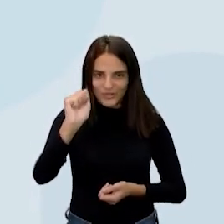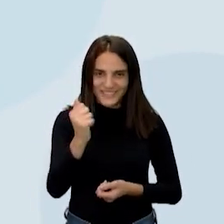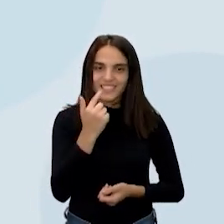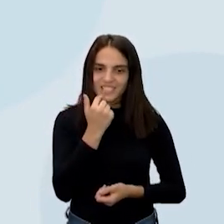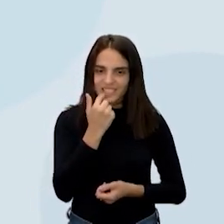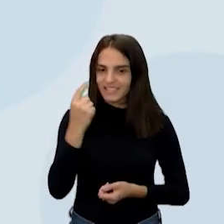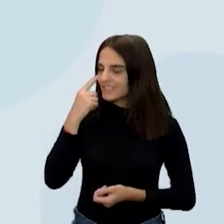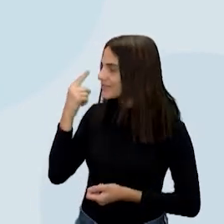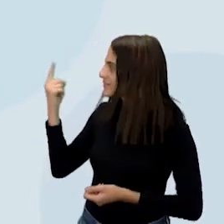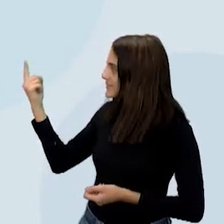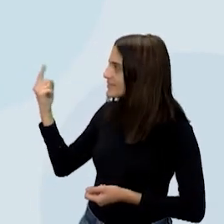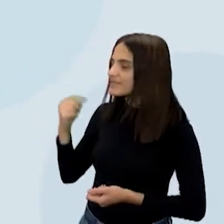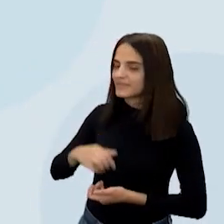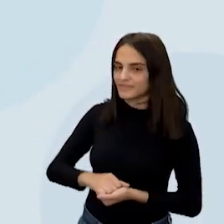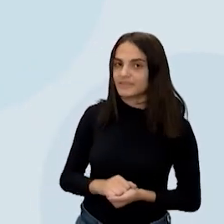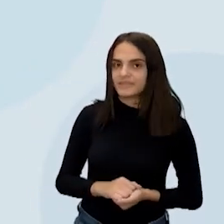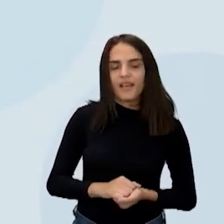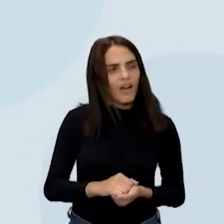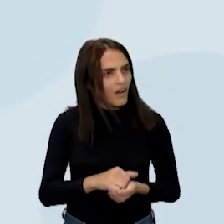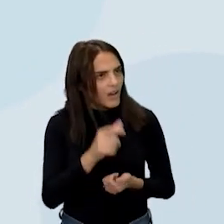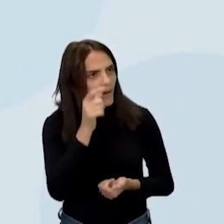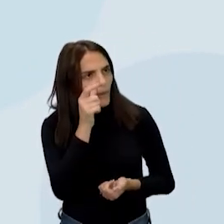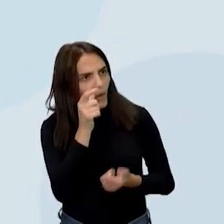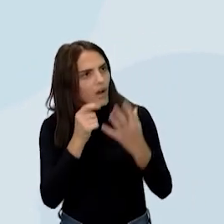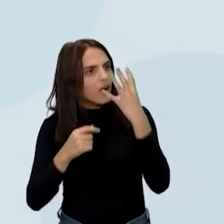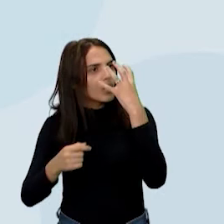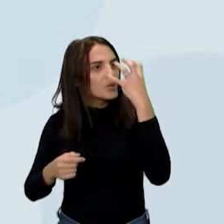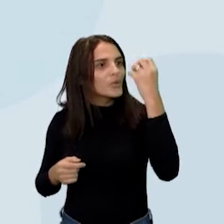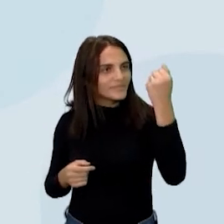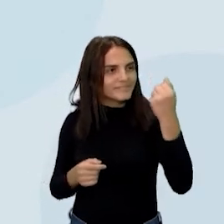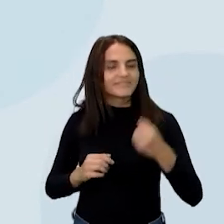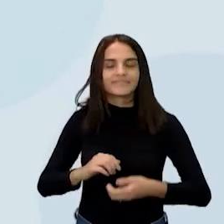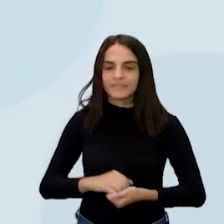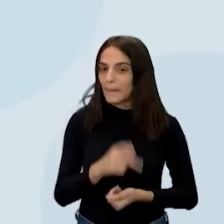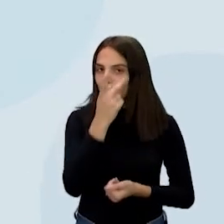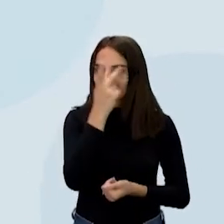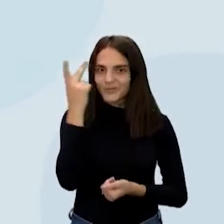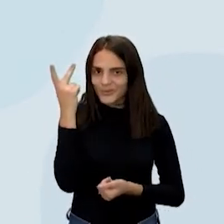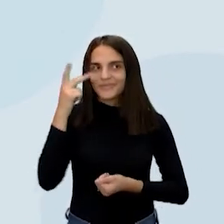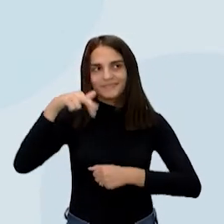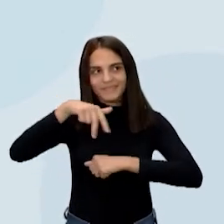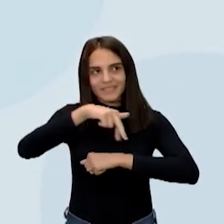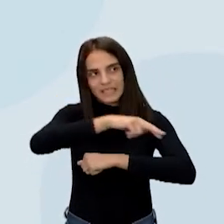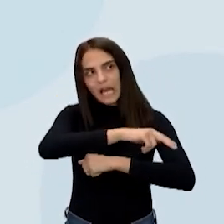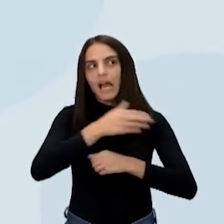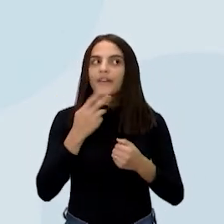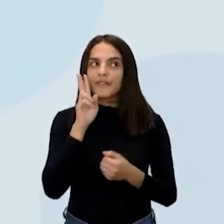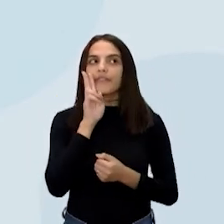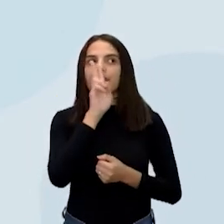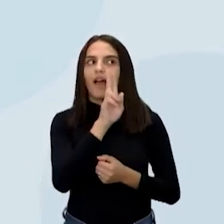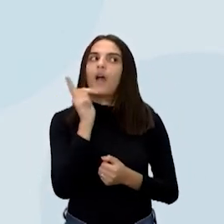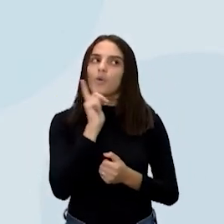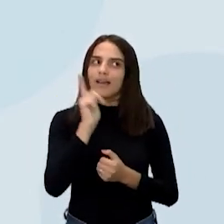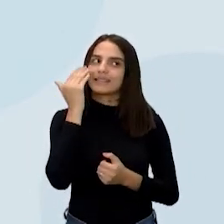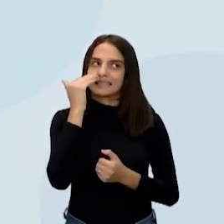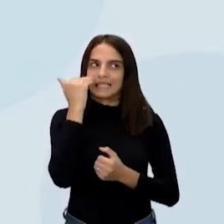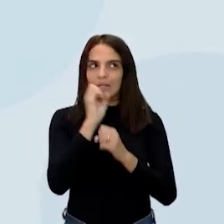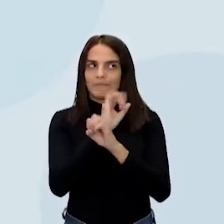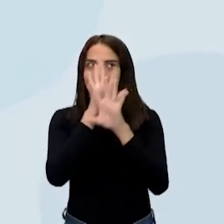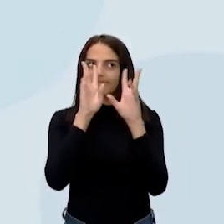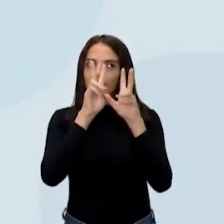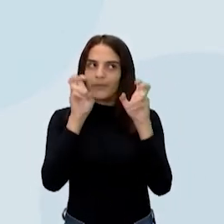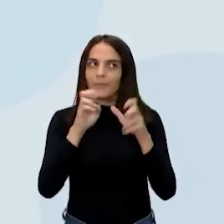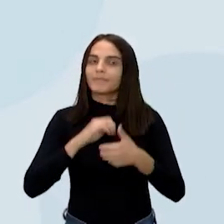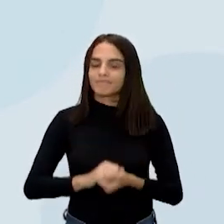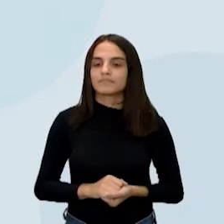de longe qualquer pessoa que veja e entende mais ou menos qual que é o assunto que está sendo veiculado, né? Já é bem... Então, assim, já é bem proposital isso